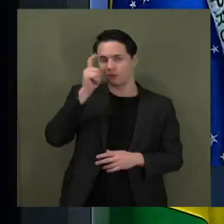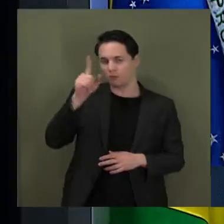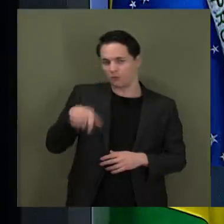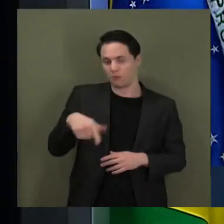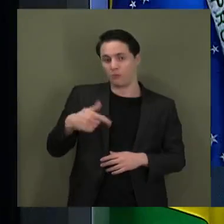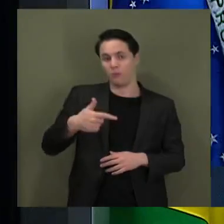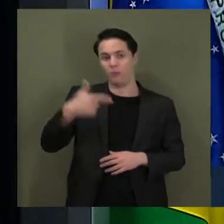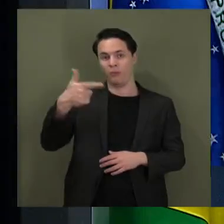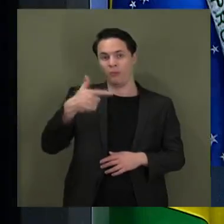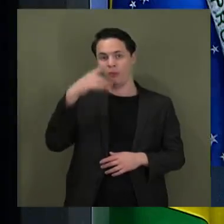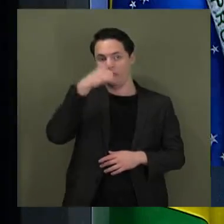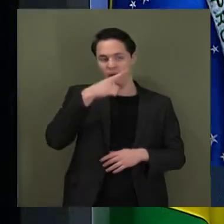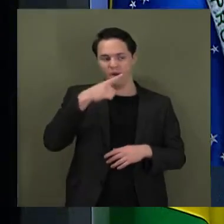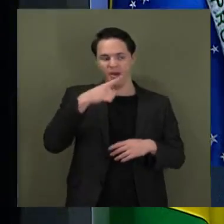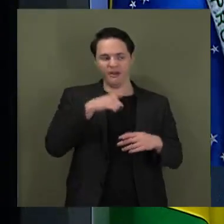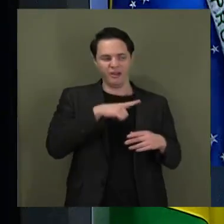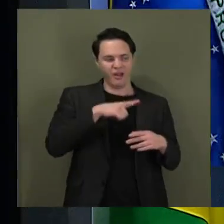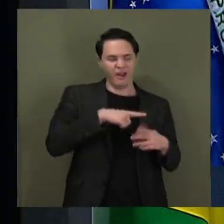a Páscoa,